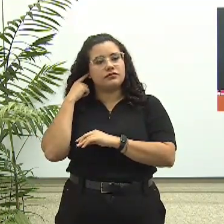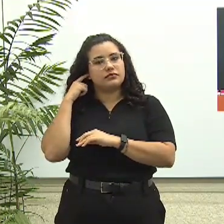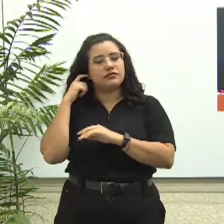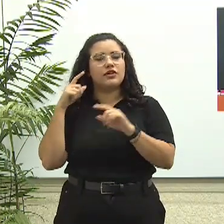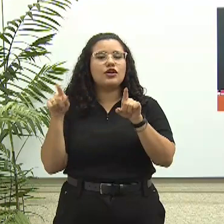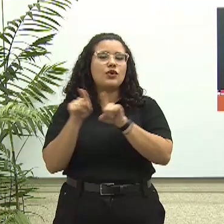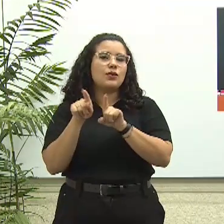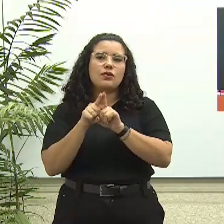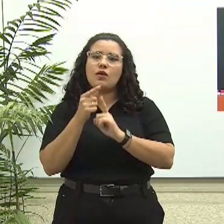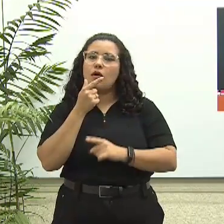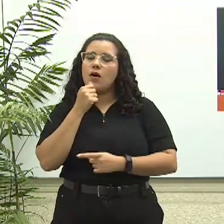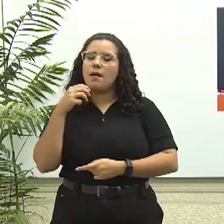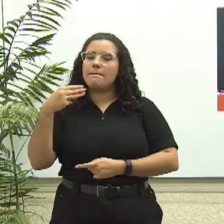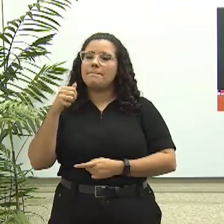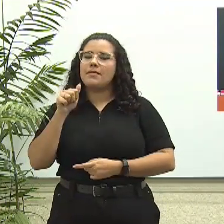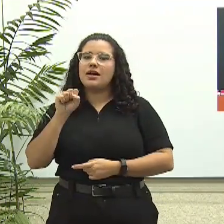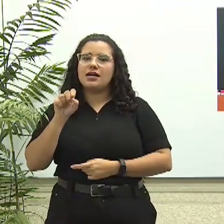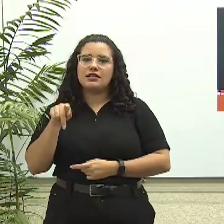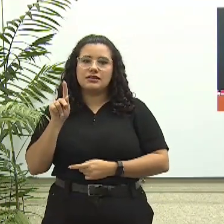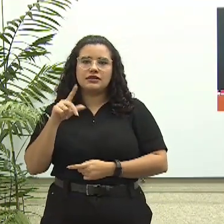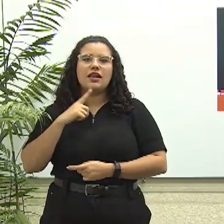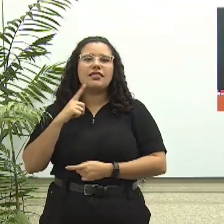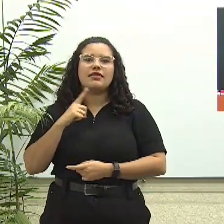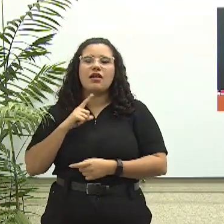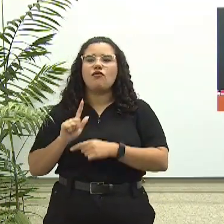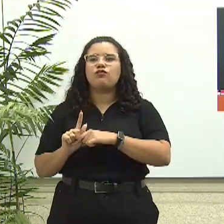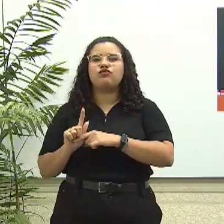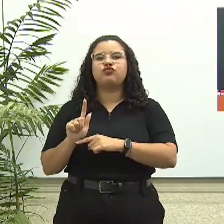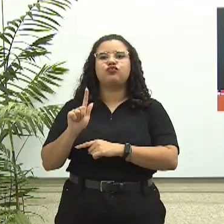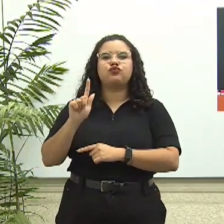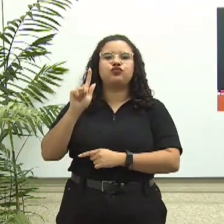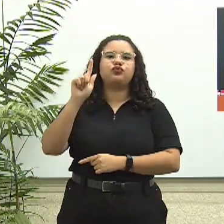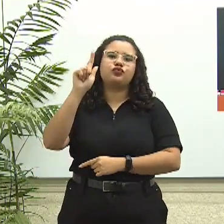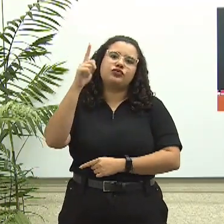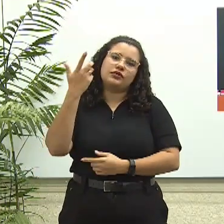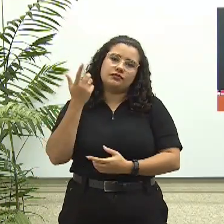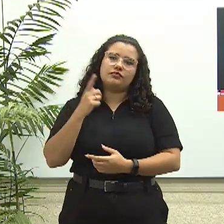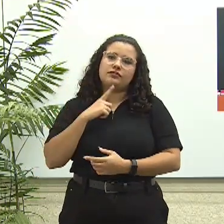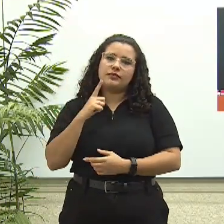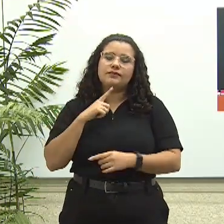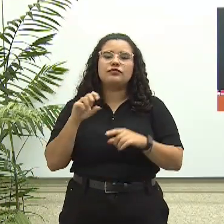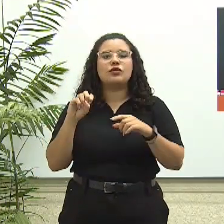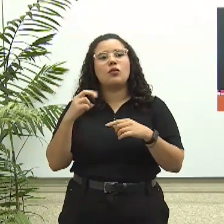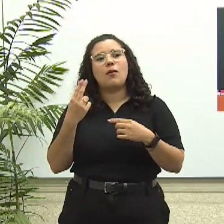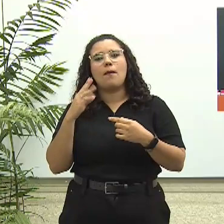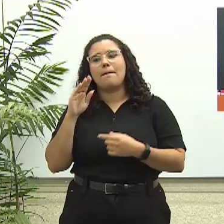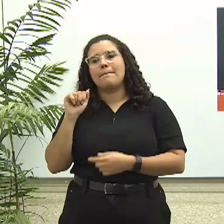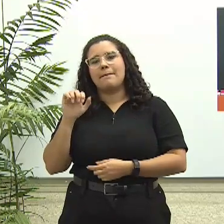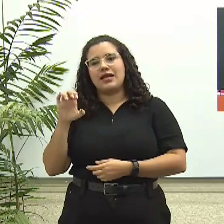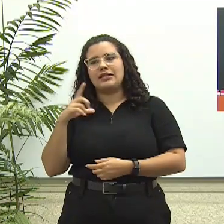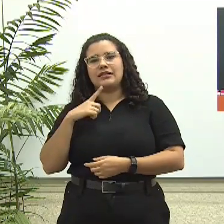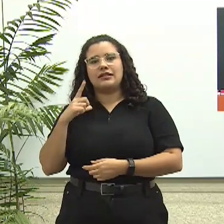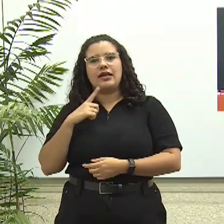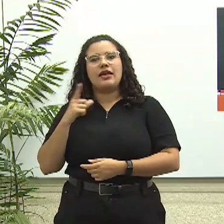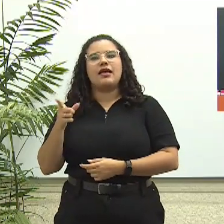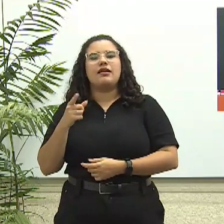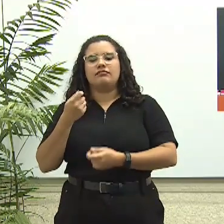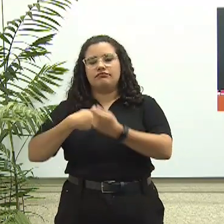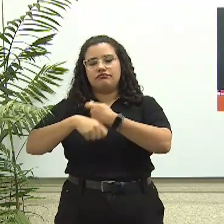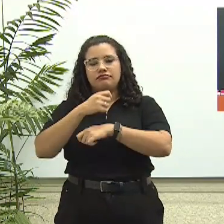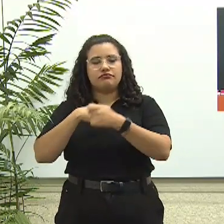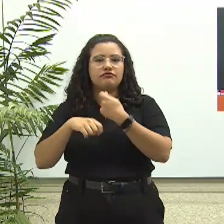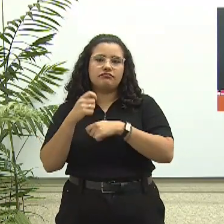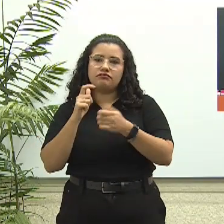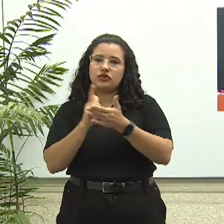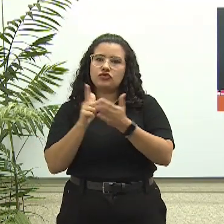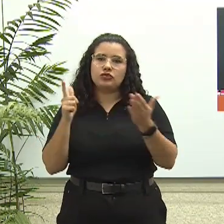o seu dinheiro em foguetes né do mesmo jeito que o bezos foi benevolente comprou um jornal como Washington Post Então na verdade